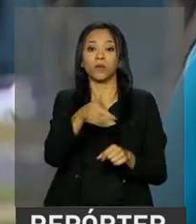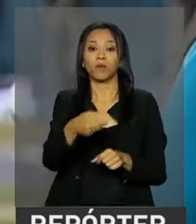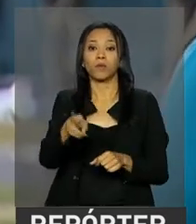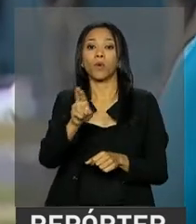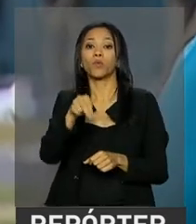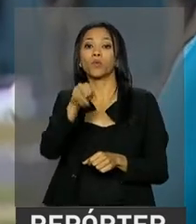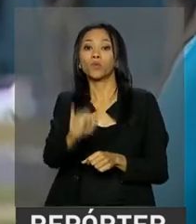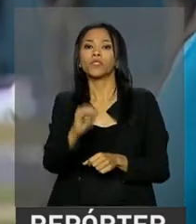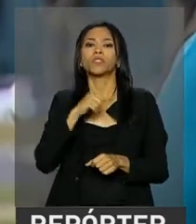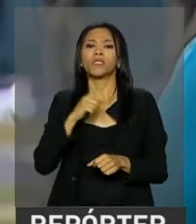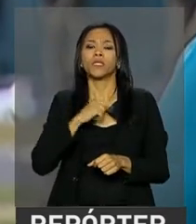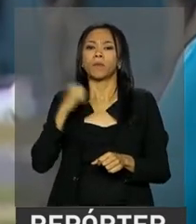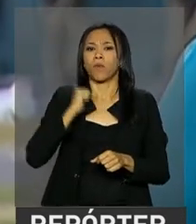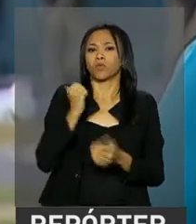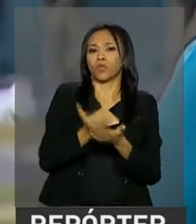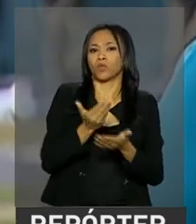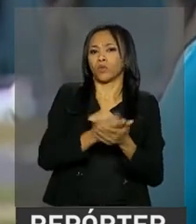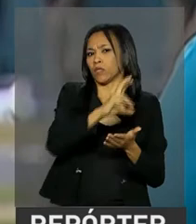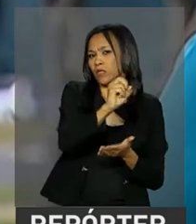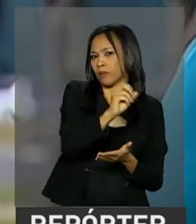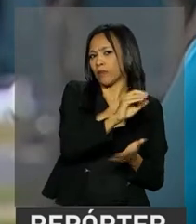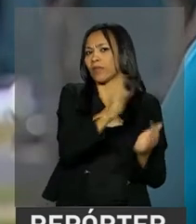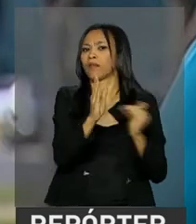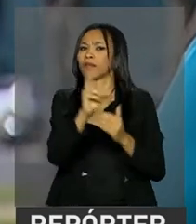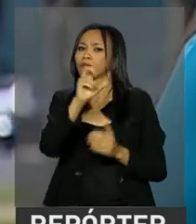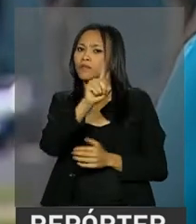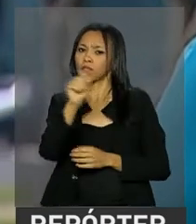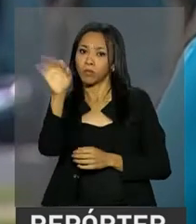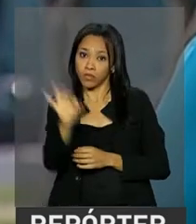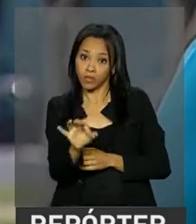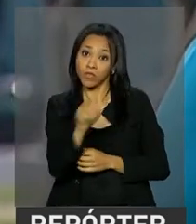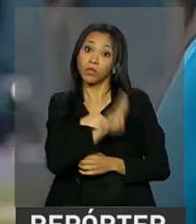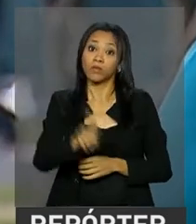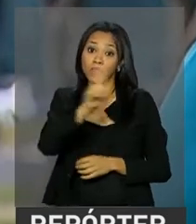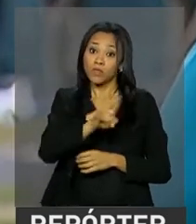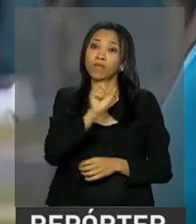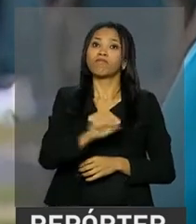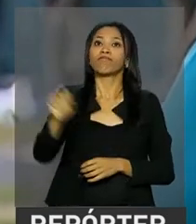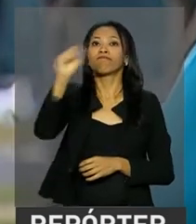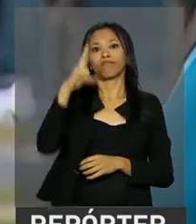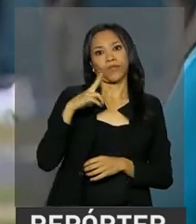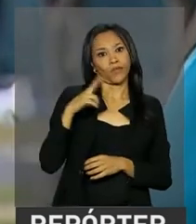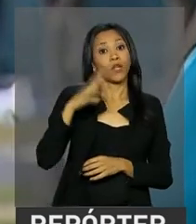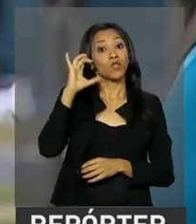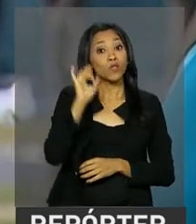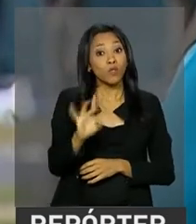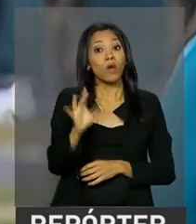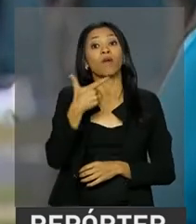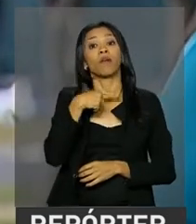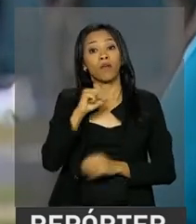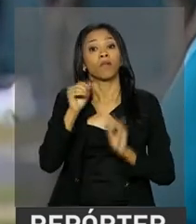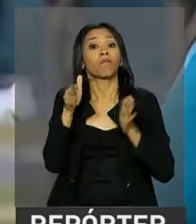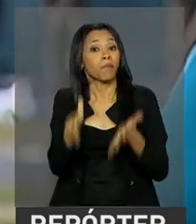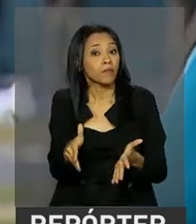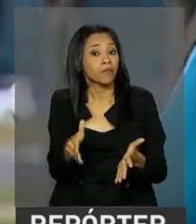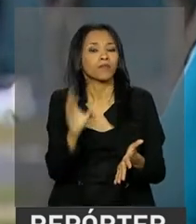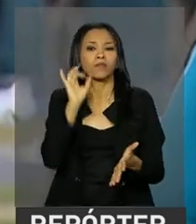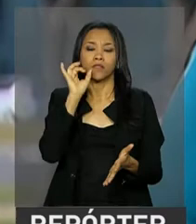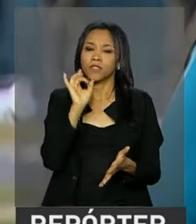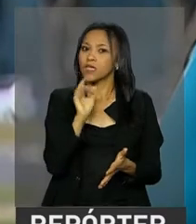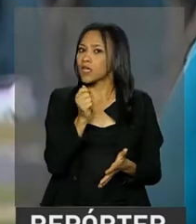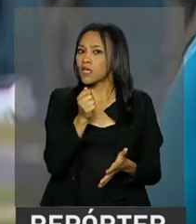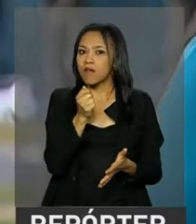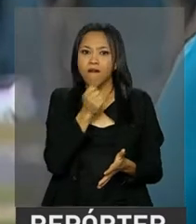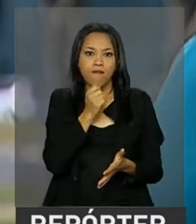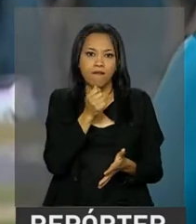estudos em instituições particulares de ensino superior só pode participar do processo seletivo o candidato que não